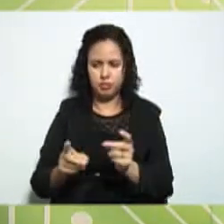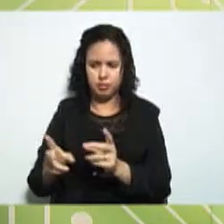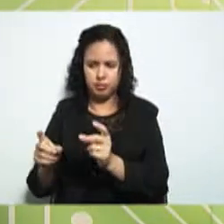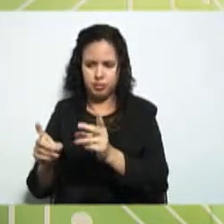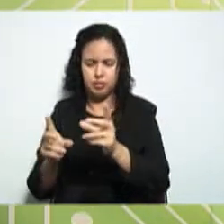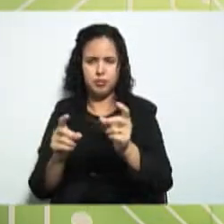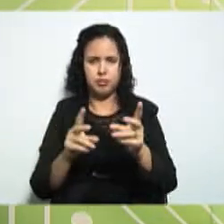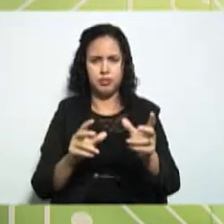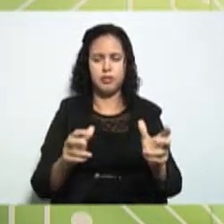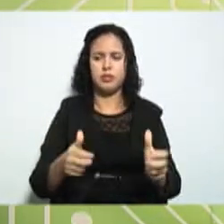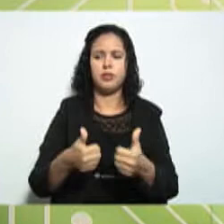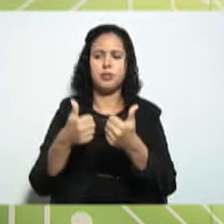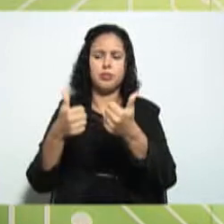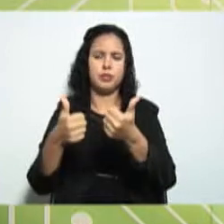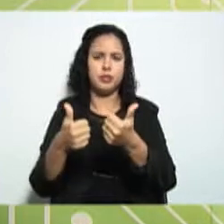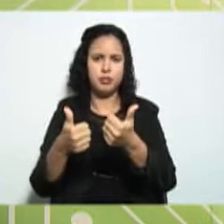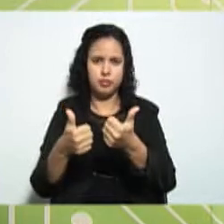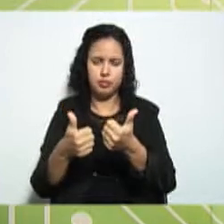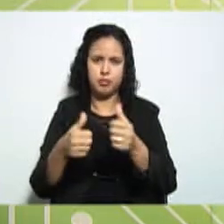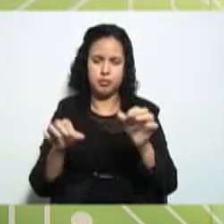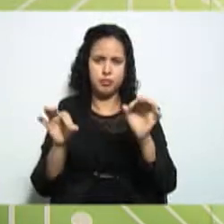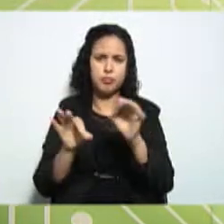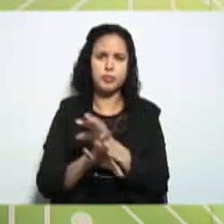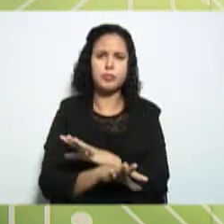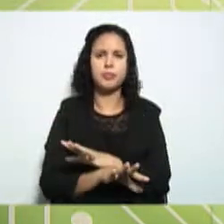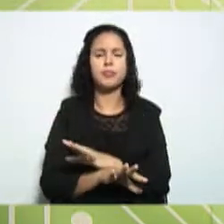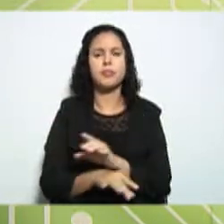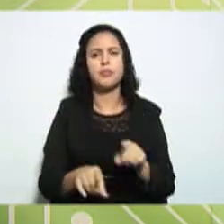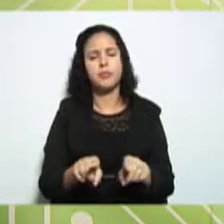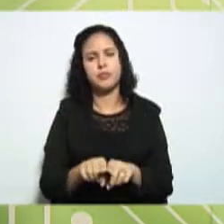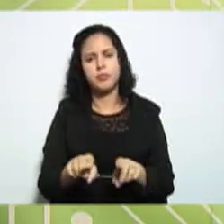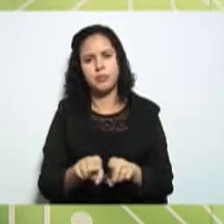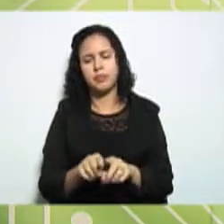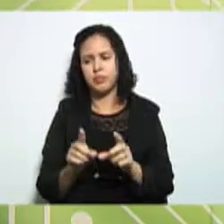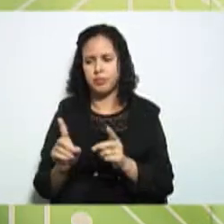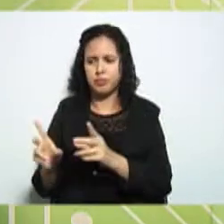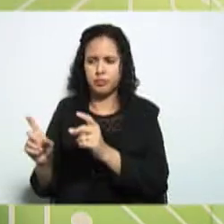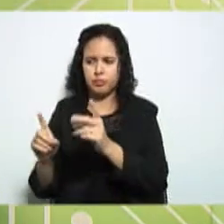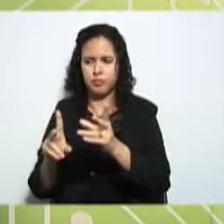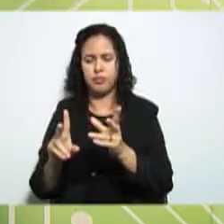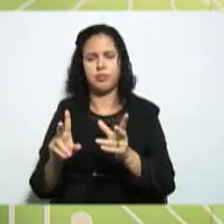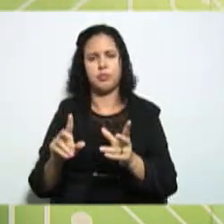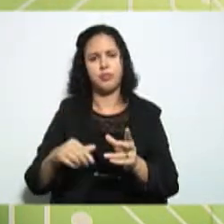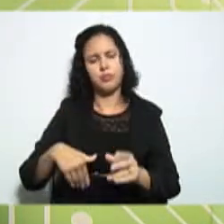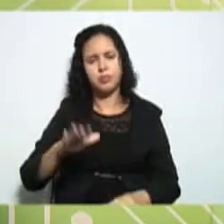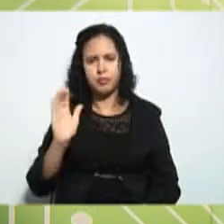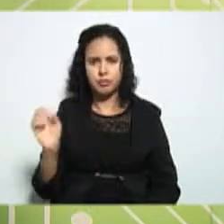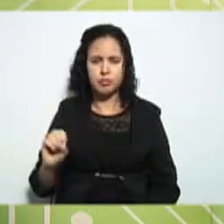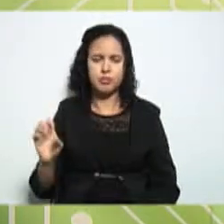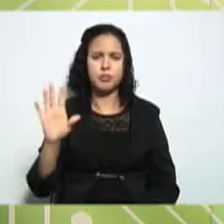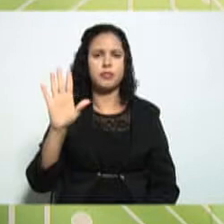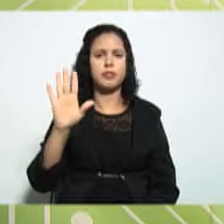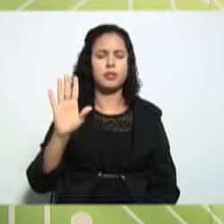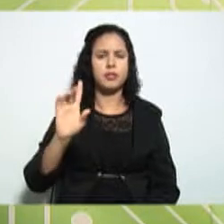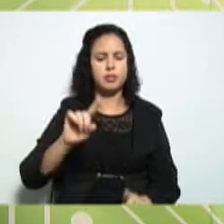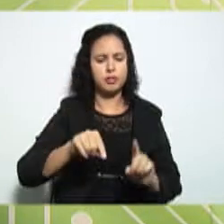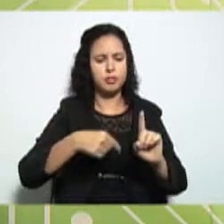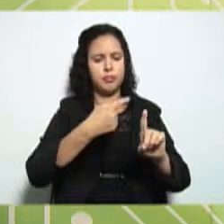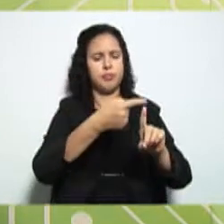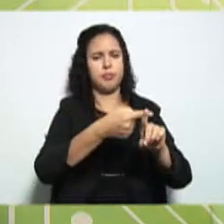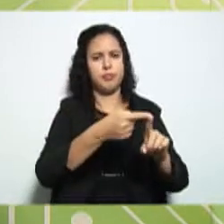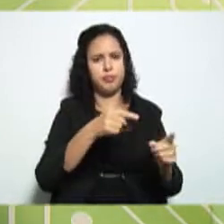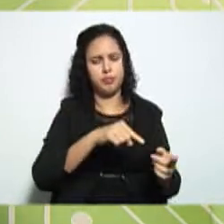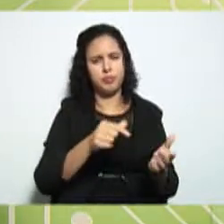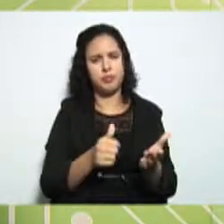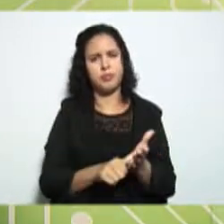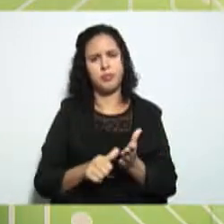mais preparado para o consumo, mais pronto. E com isso a gente vai vender um produto mais caro. E isso tende a ser muito positivo para o cooperado. O cooperado